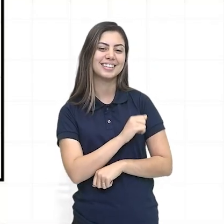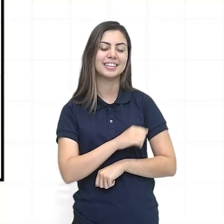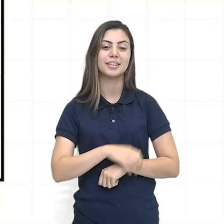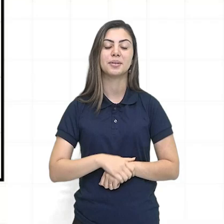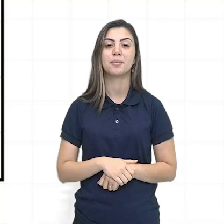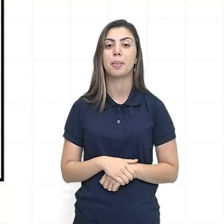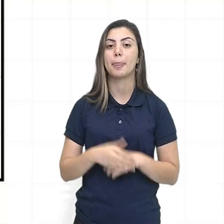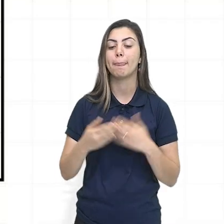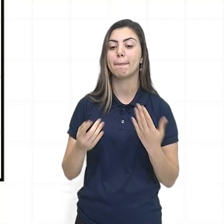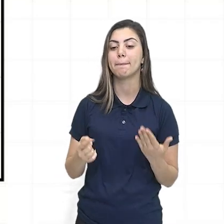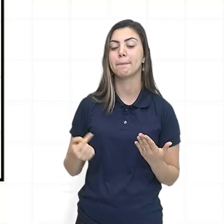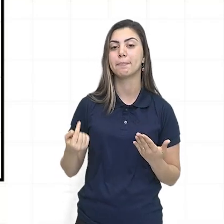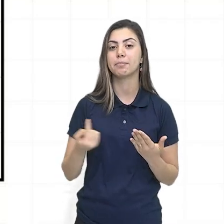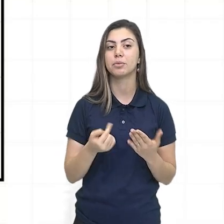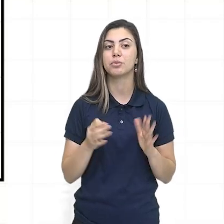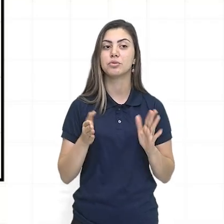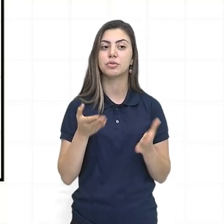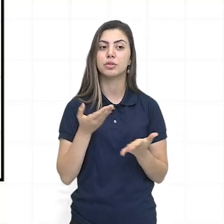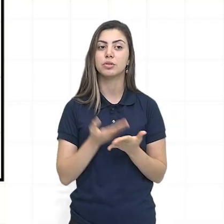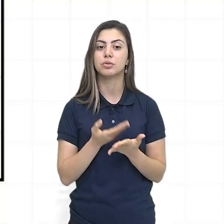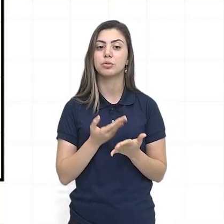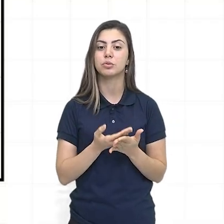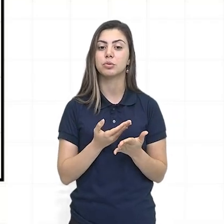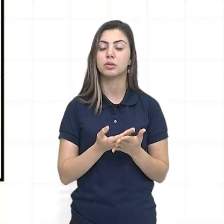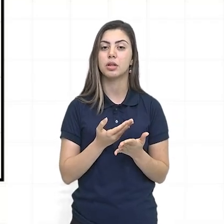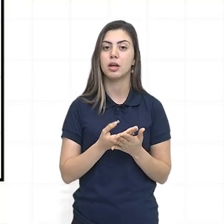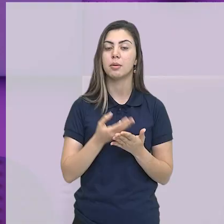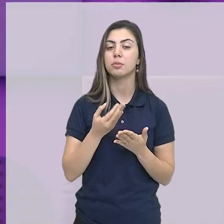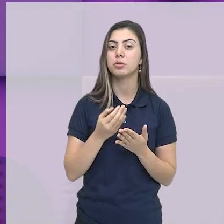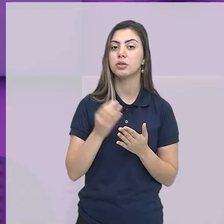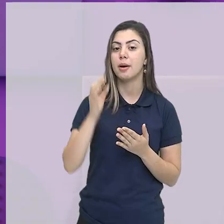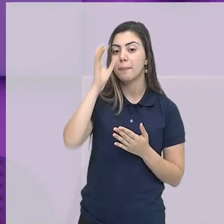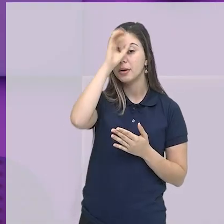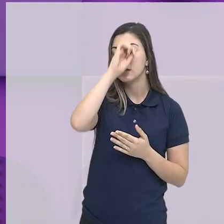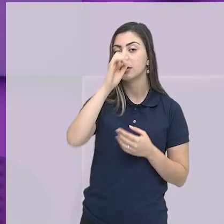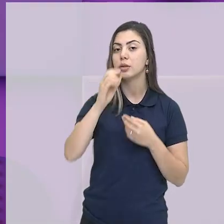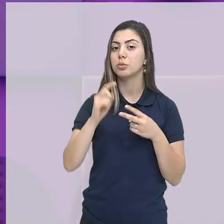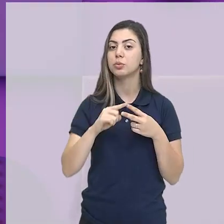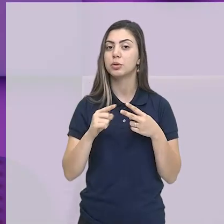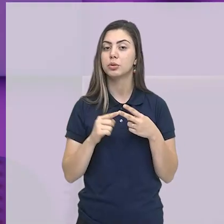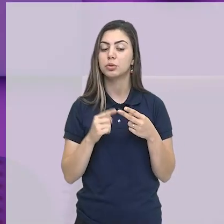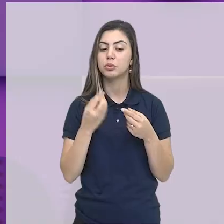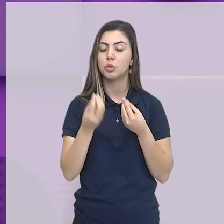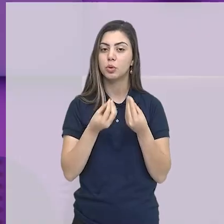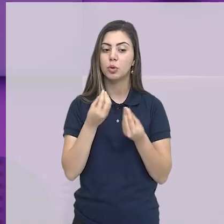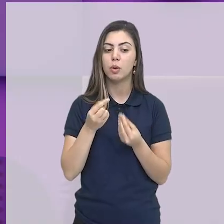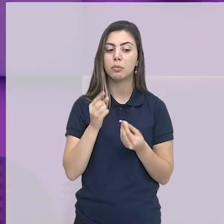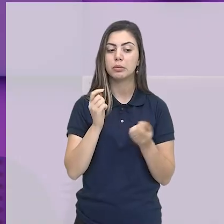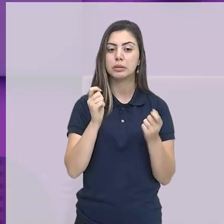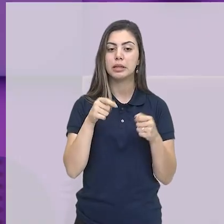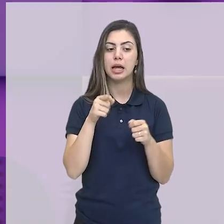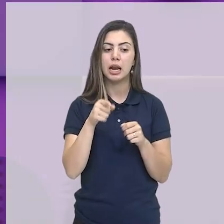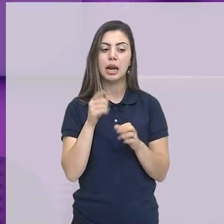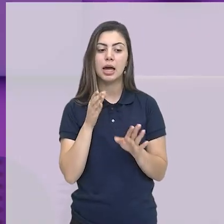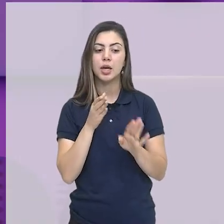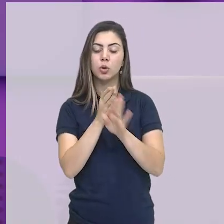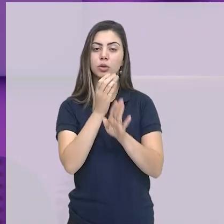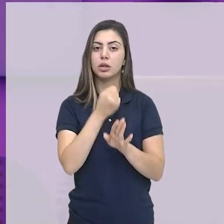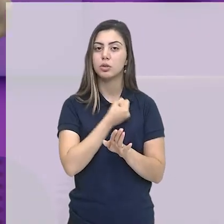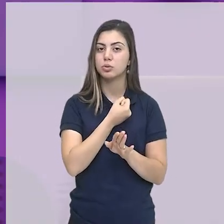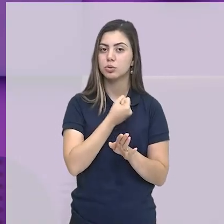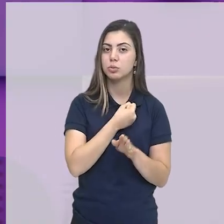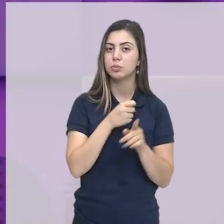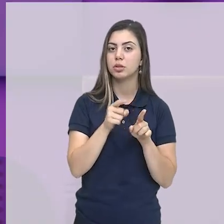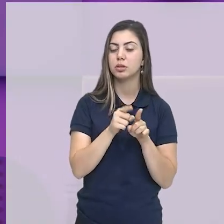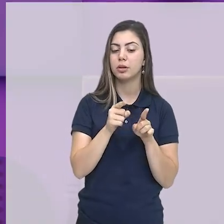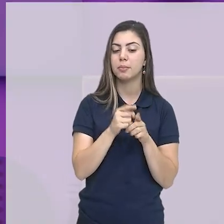Então nós vimos duas situações, como retirar as coordenadas olhar e retirar, indicar o ponto